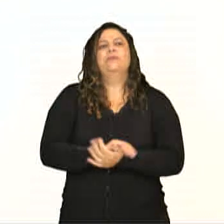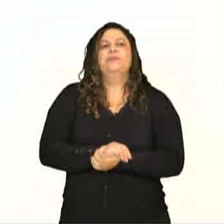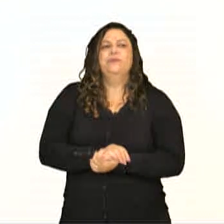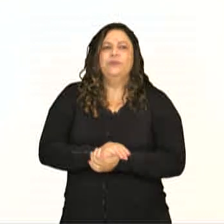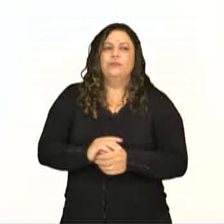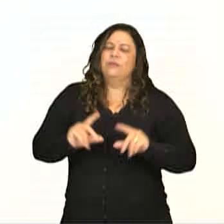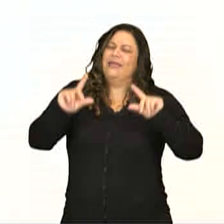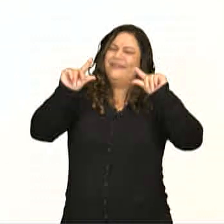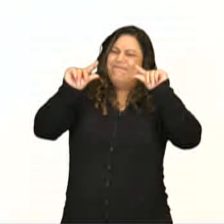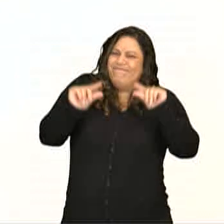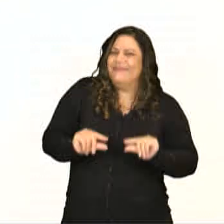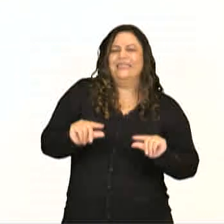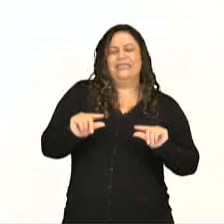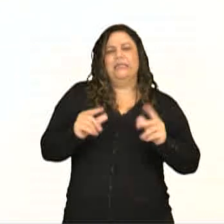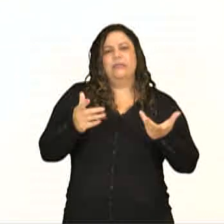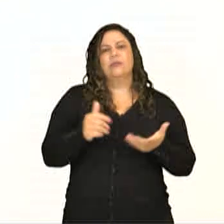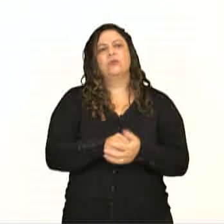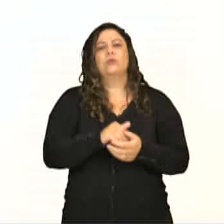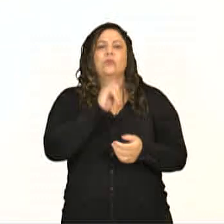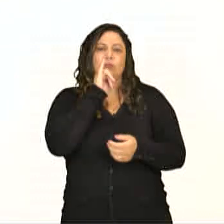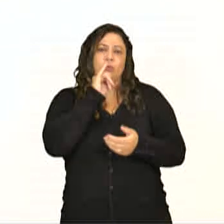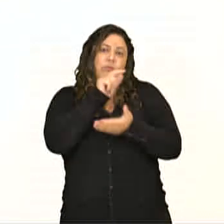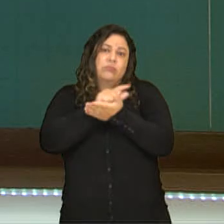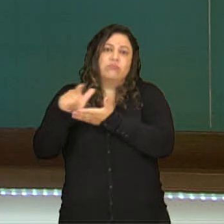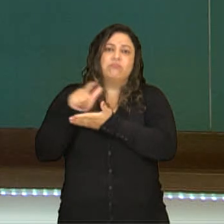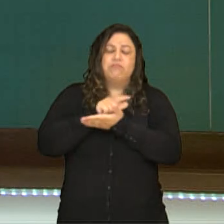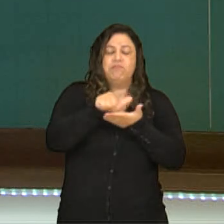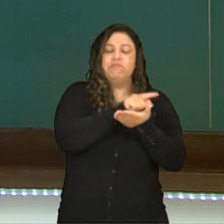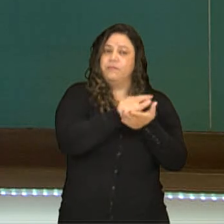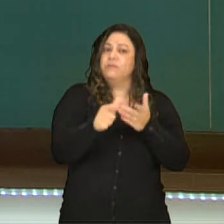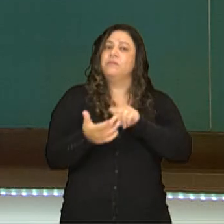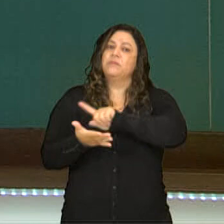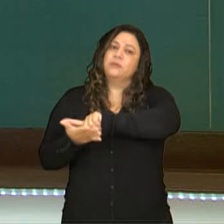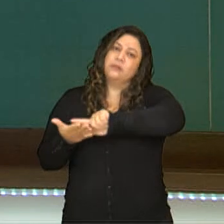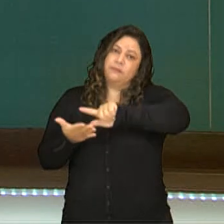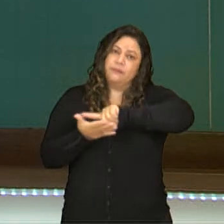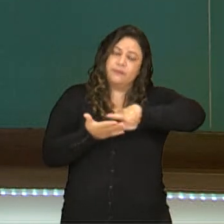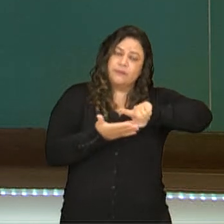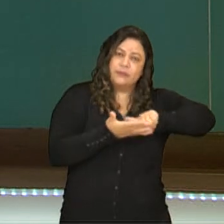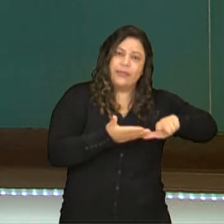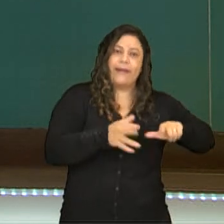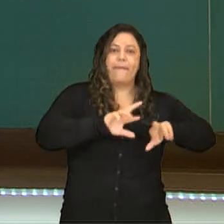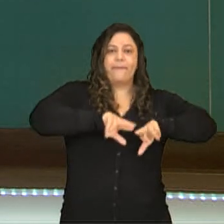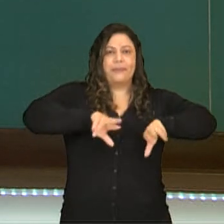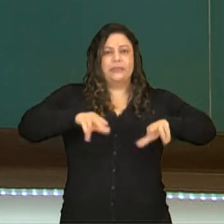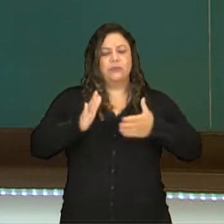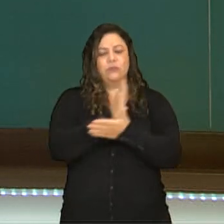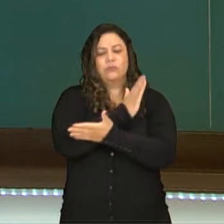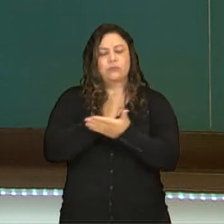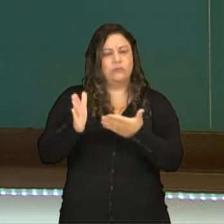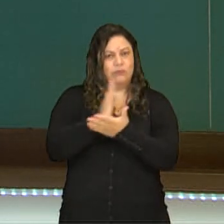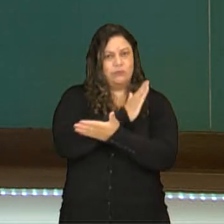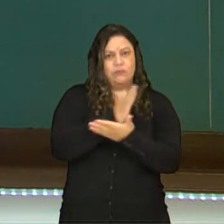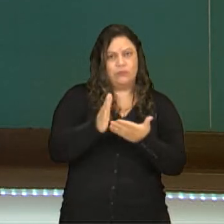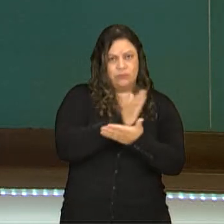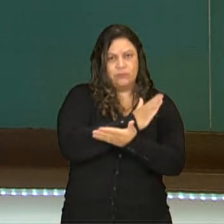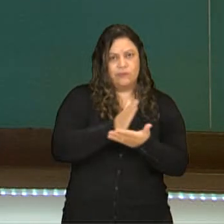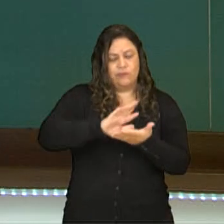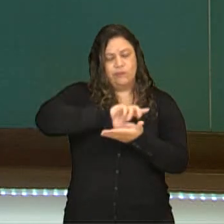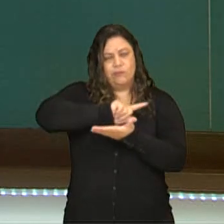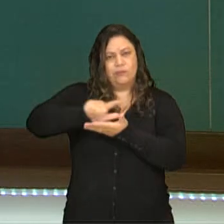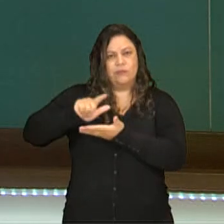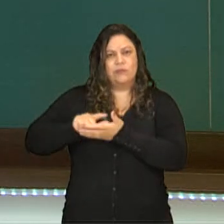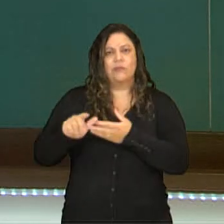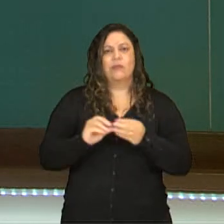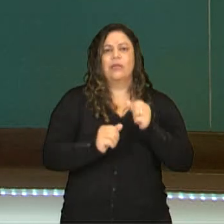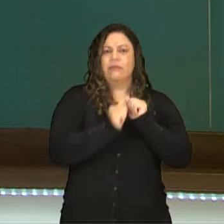pequenas modificações como limpeza, ok, dos grãos, remoção das partes indesejáveis, algumas